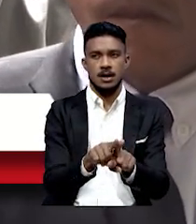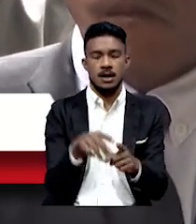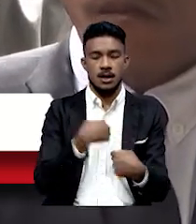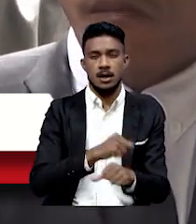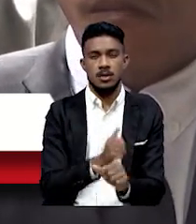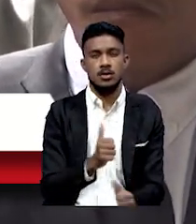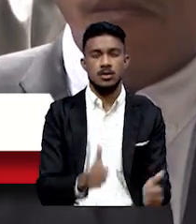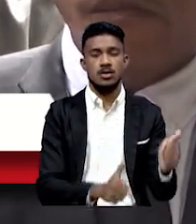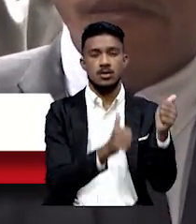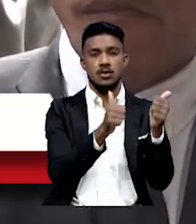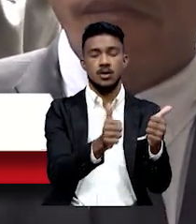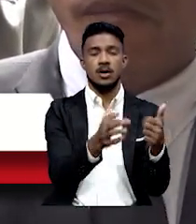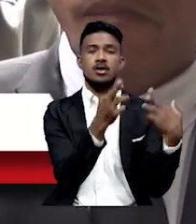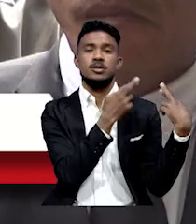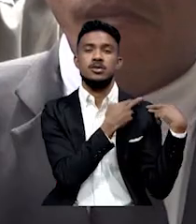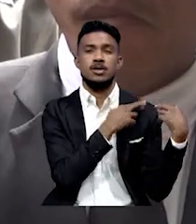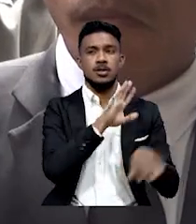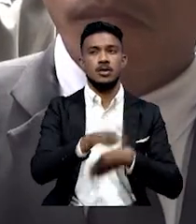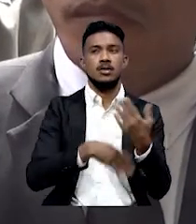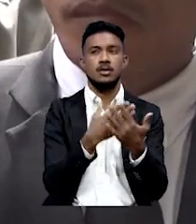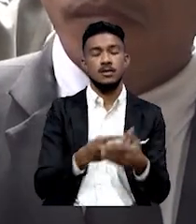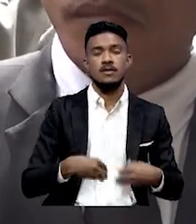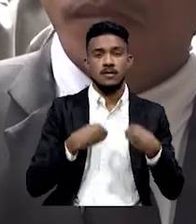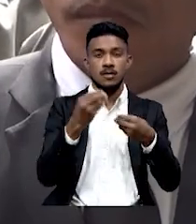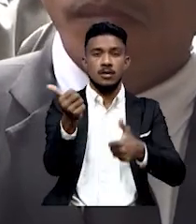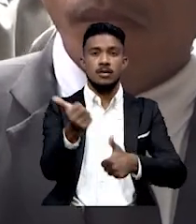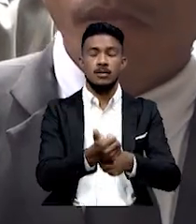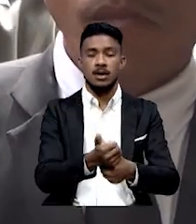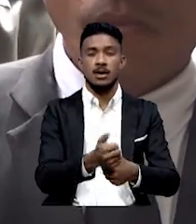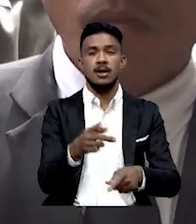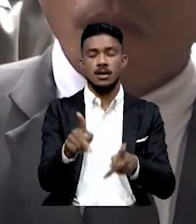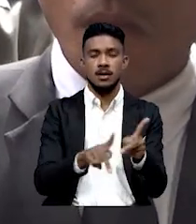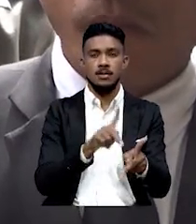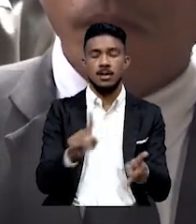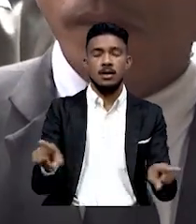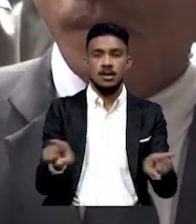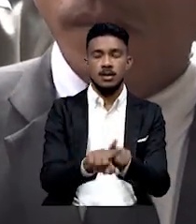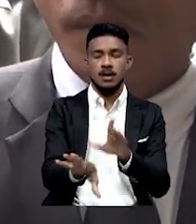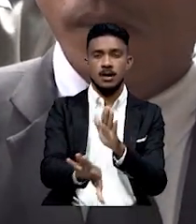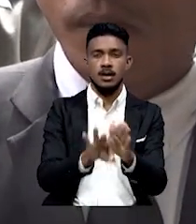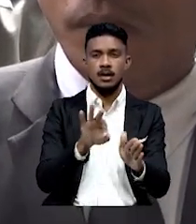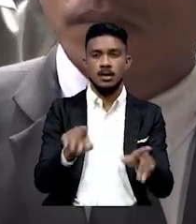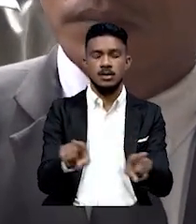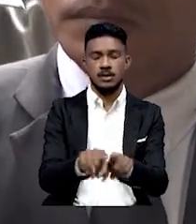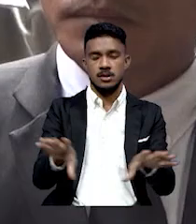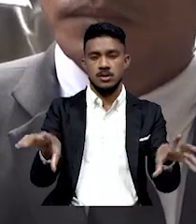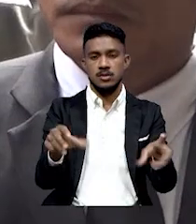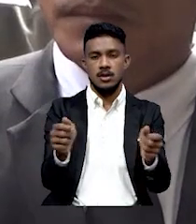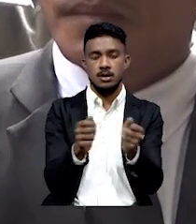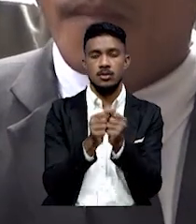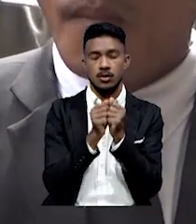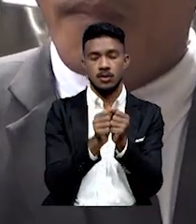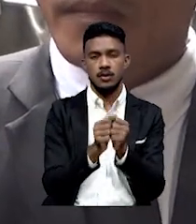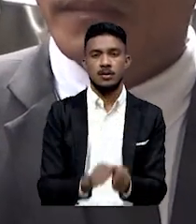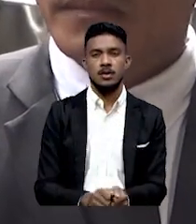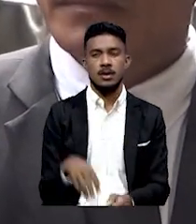responsabilidade social apoio falo da sociedade nomeadamente da namhili seminário hanesan parceiro ida de kami serviço a muito